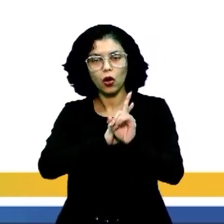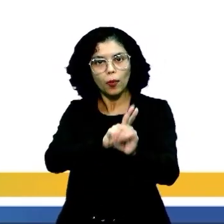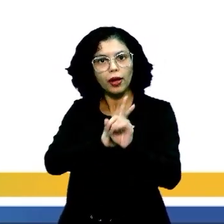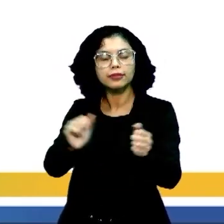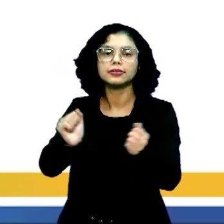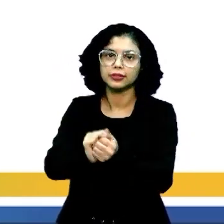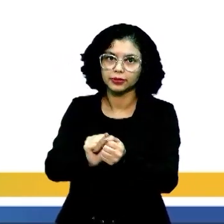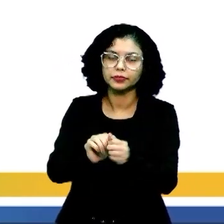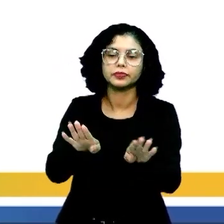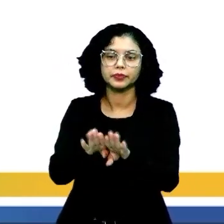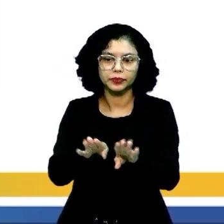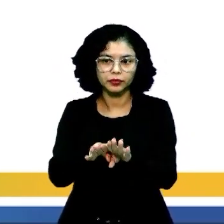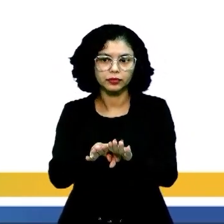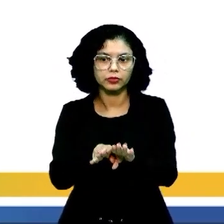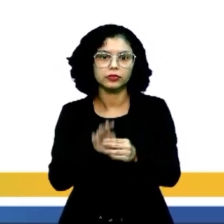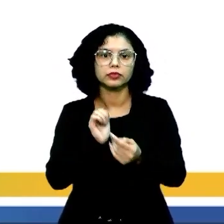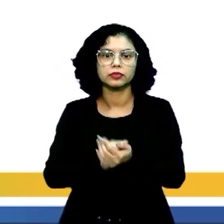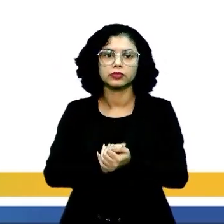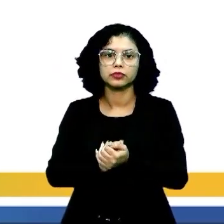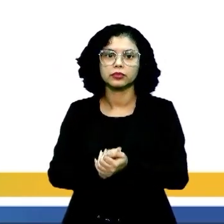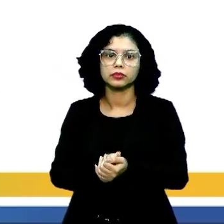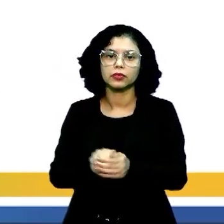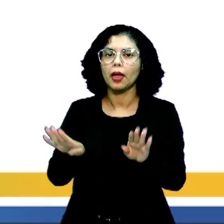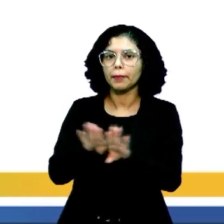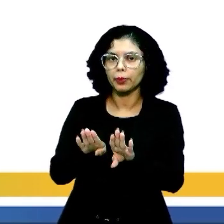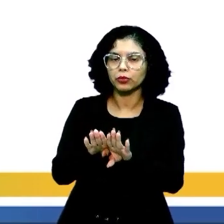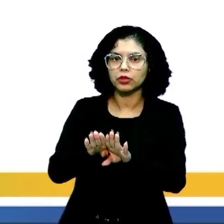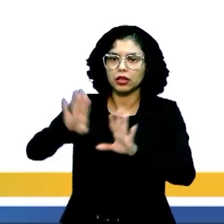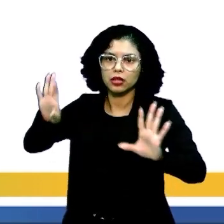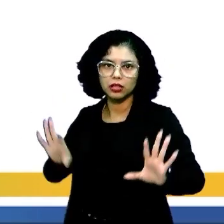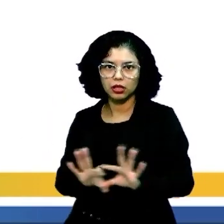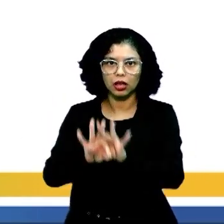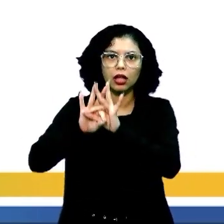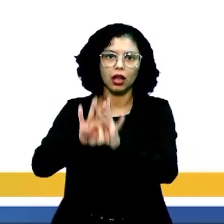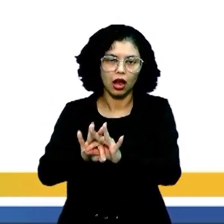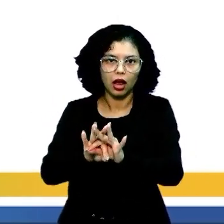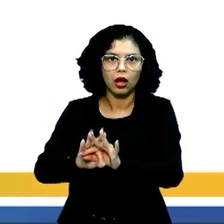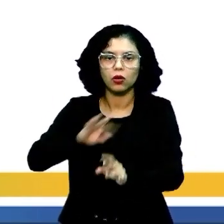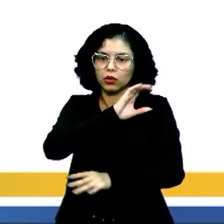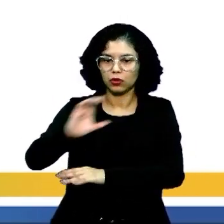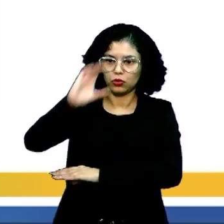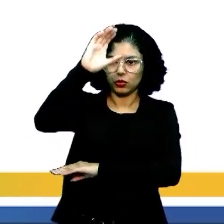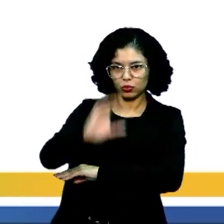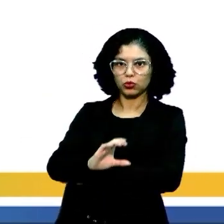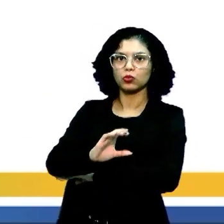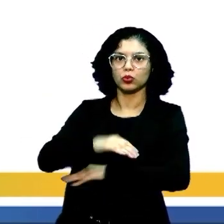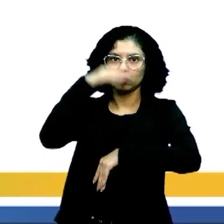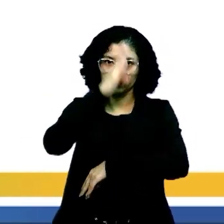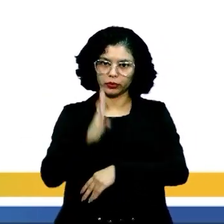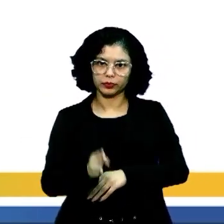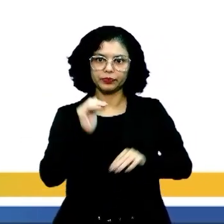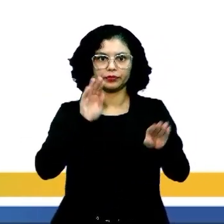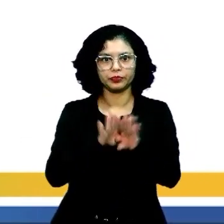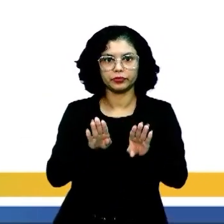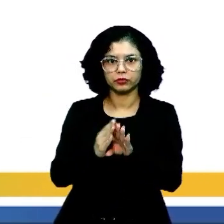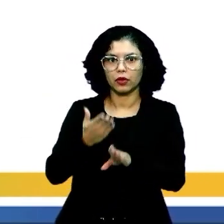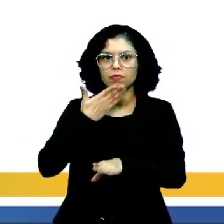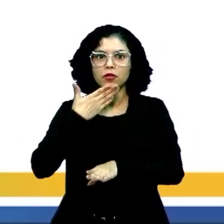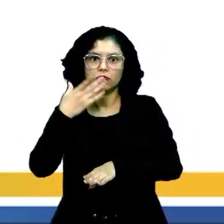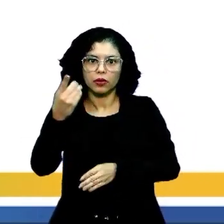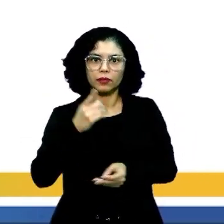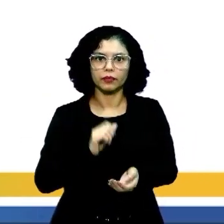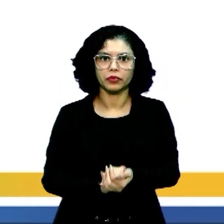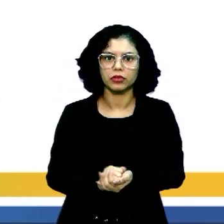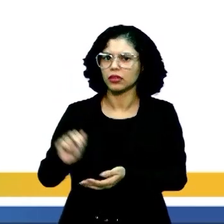que, digamos assim, instalaram o catolicismo no Brasil. E aí nós temos o balãozinho que diz assim, meu